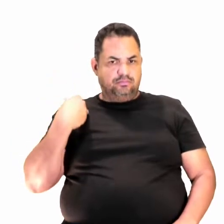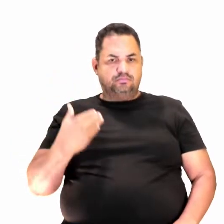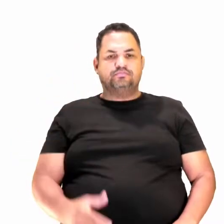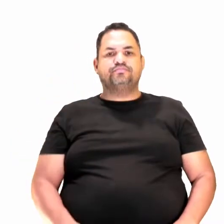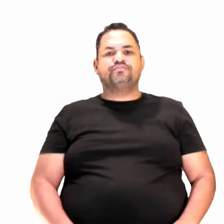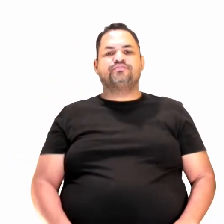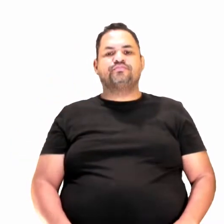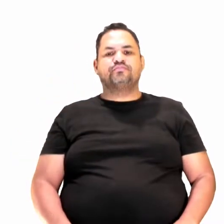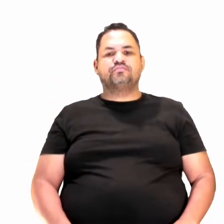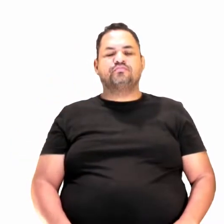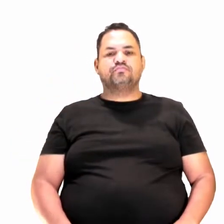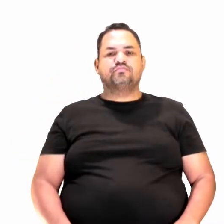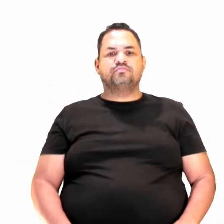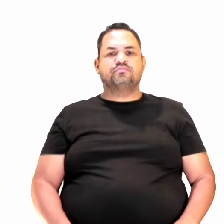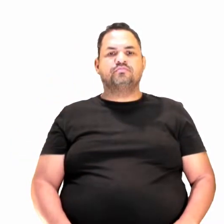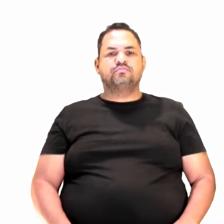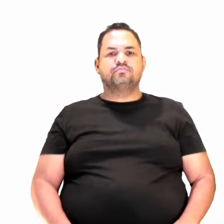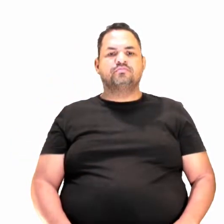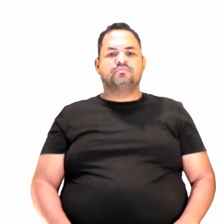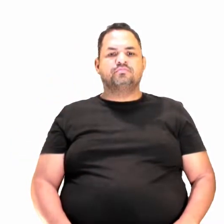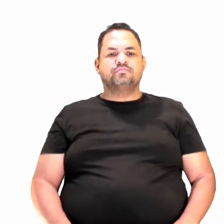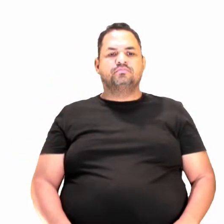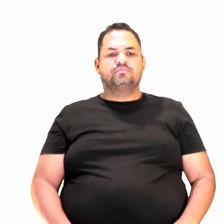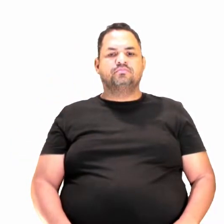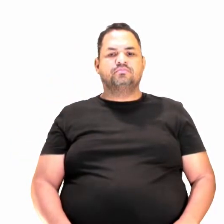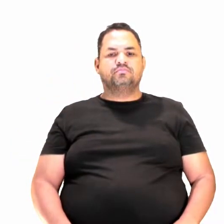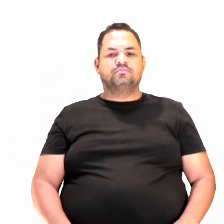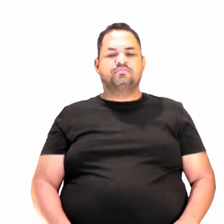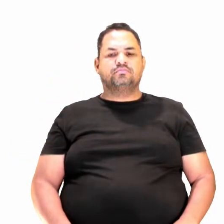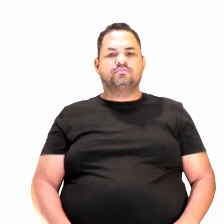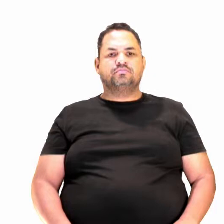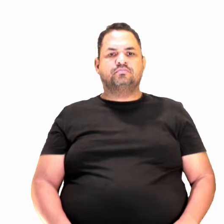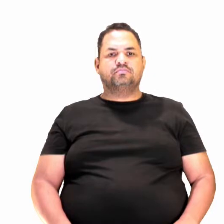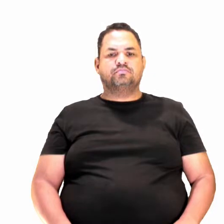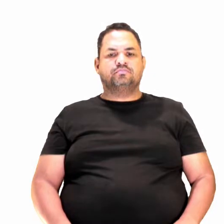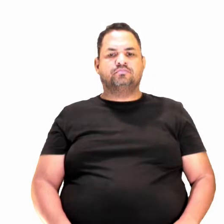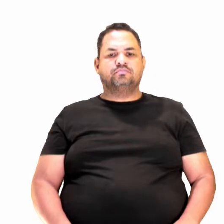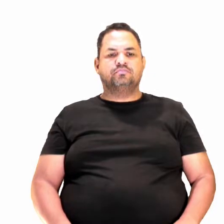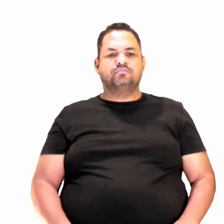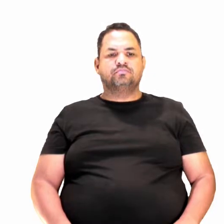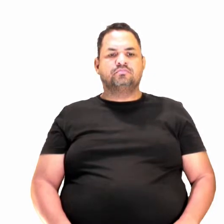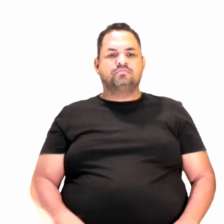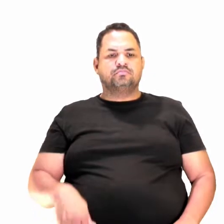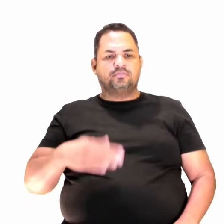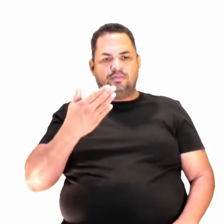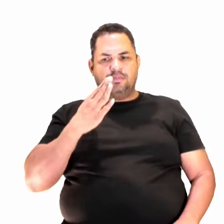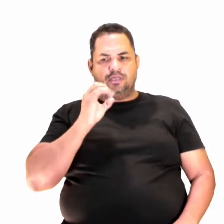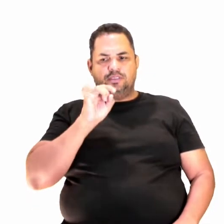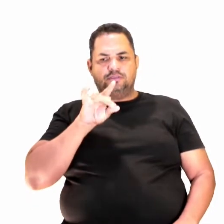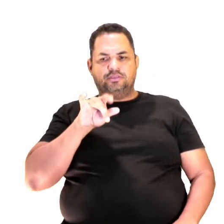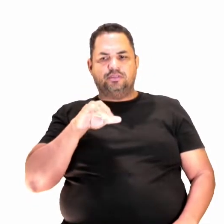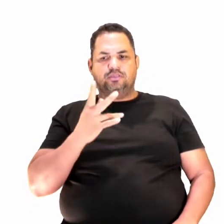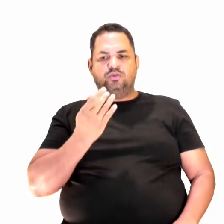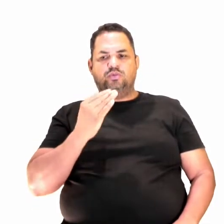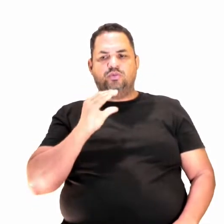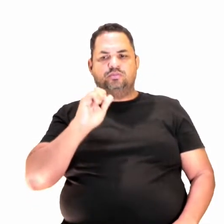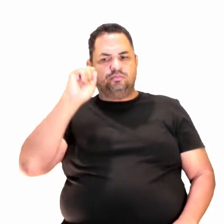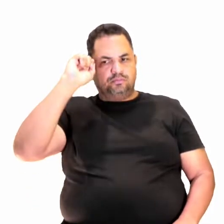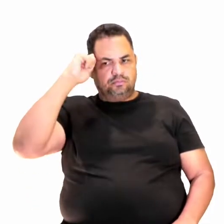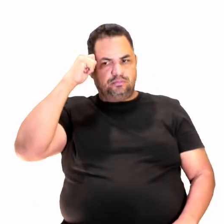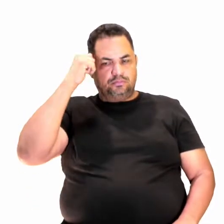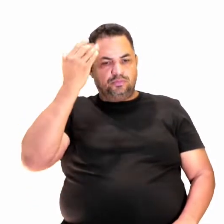primeira palavrinha para falar, tirando a palavra tall, que eu acho que é uma palavra muito conhecida, mas medium high é aquela